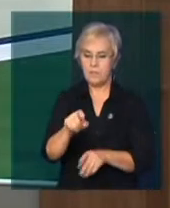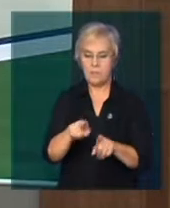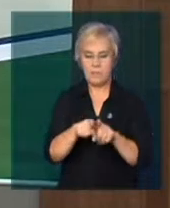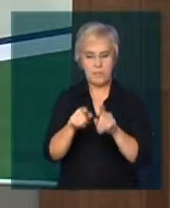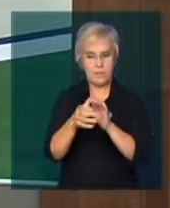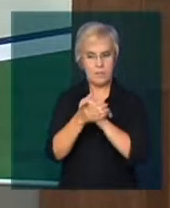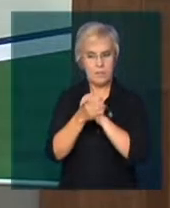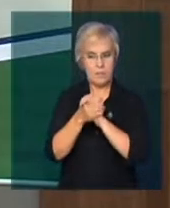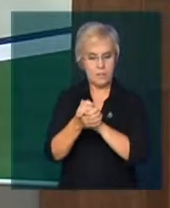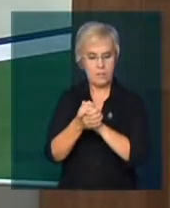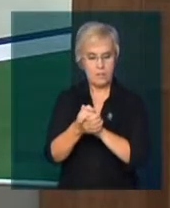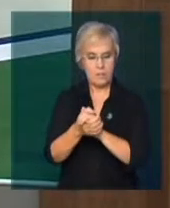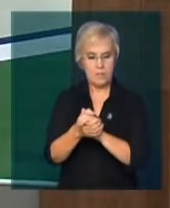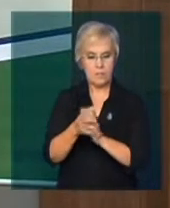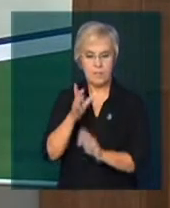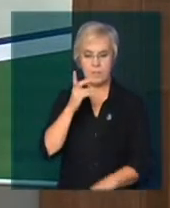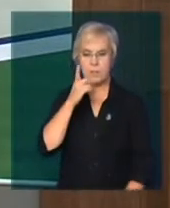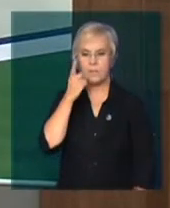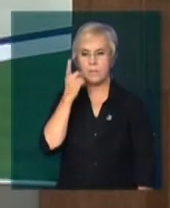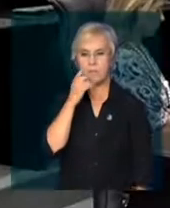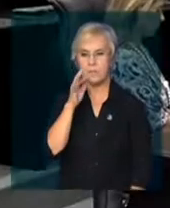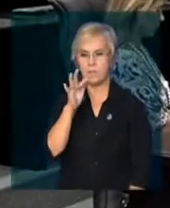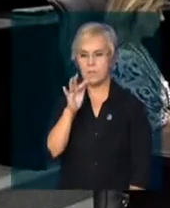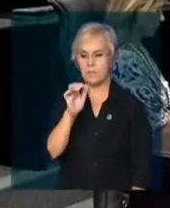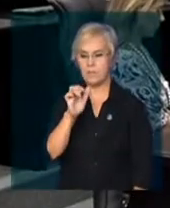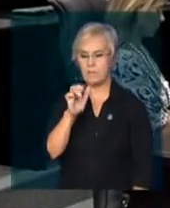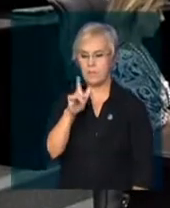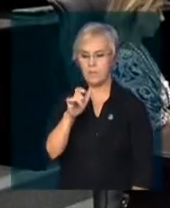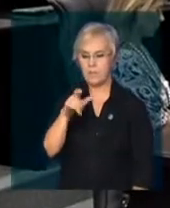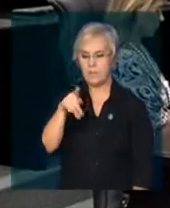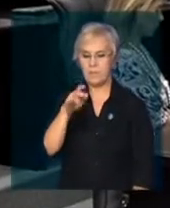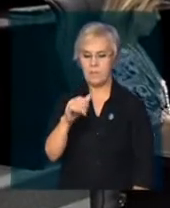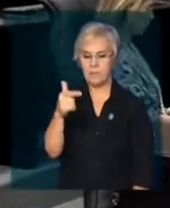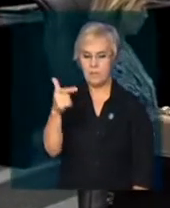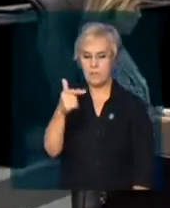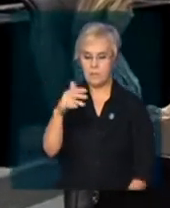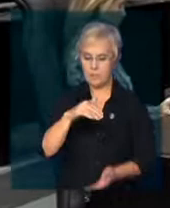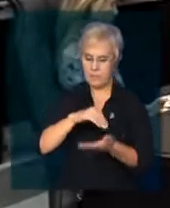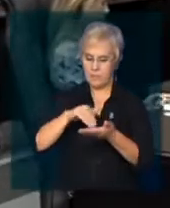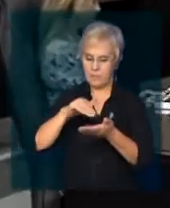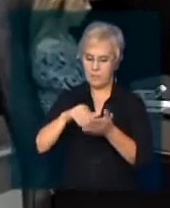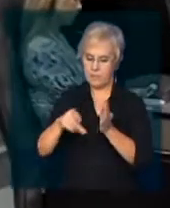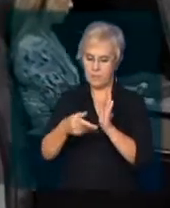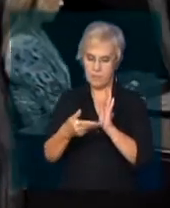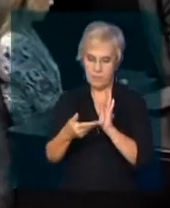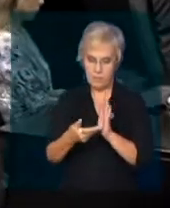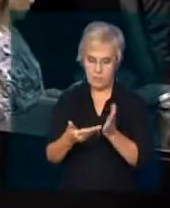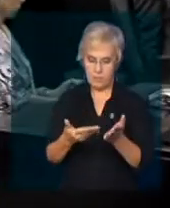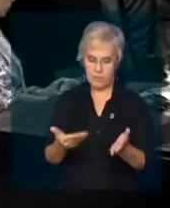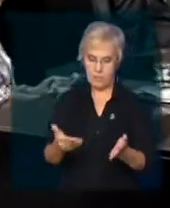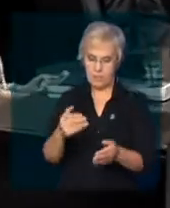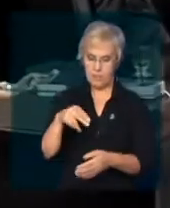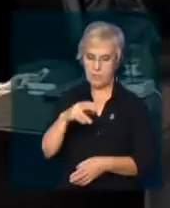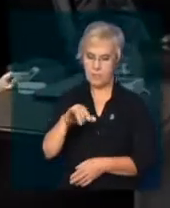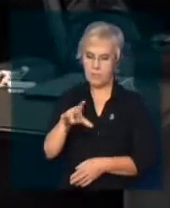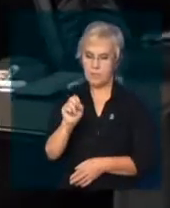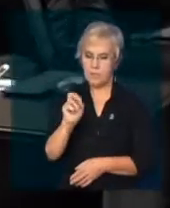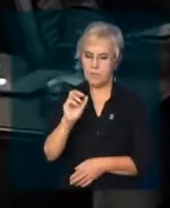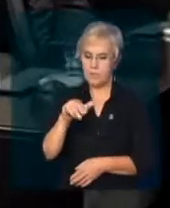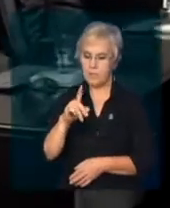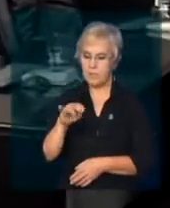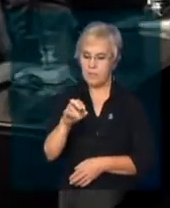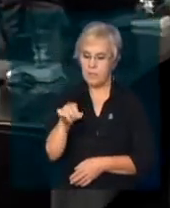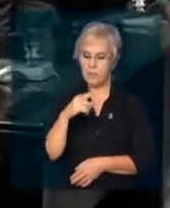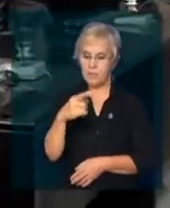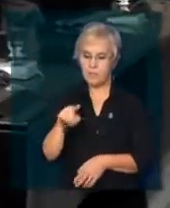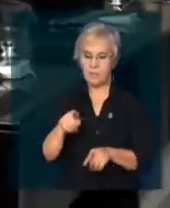Cumprimentar ao deputado Felipe Bournier, segundo secretário da Casa, o nosso Nilson Leitão,